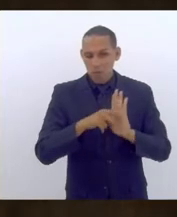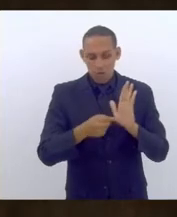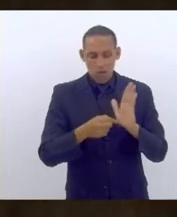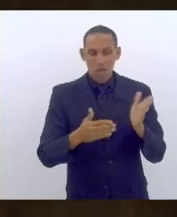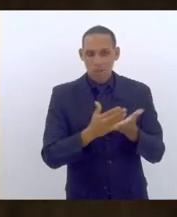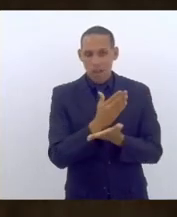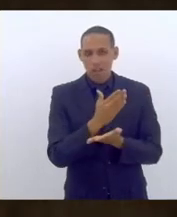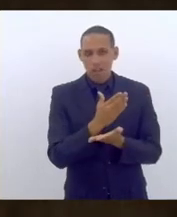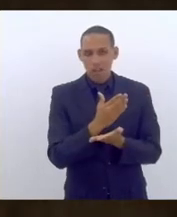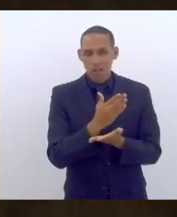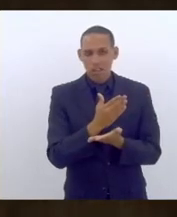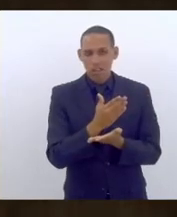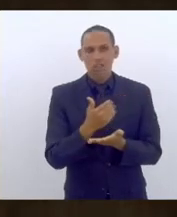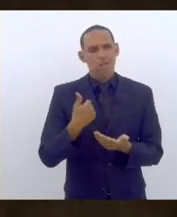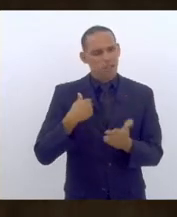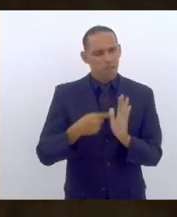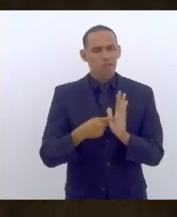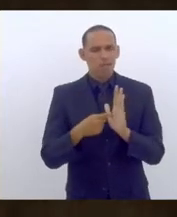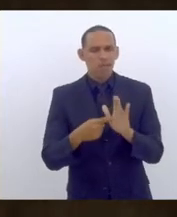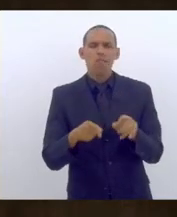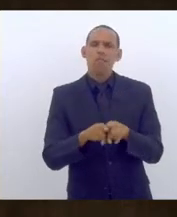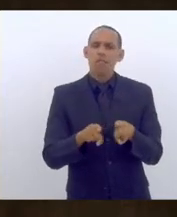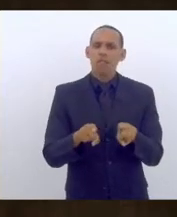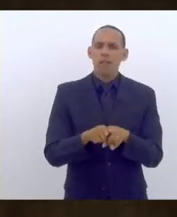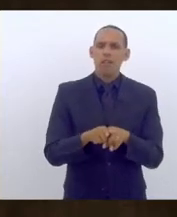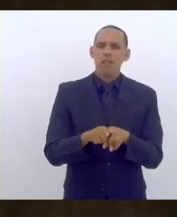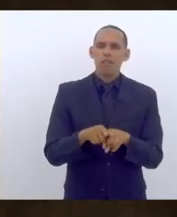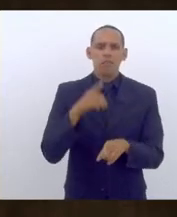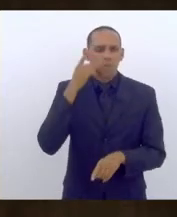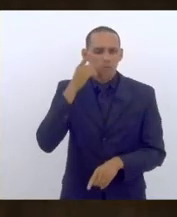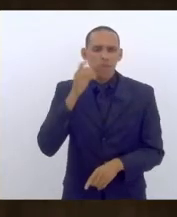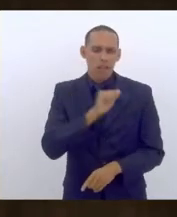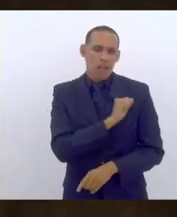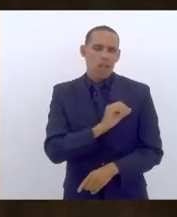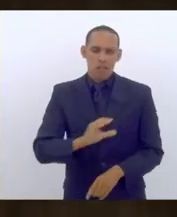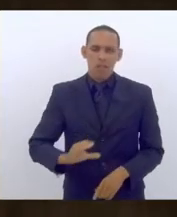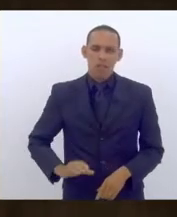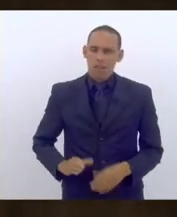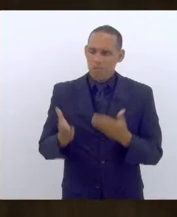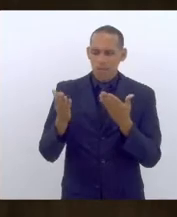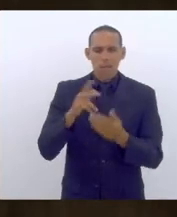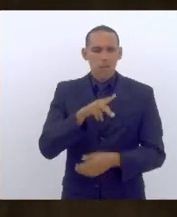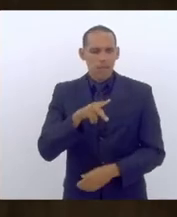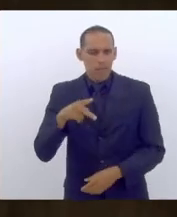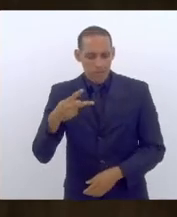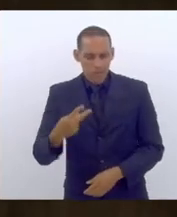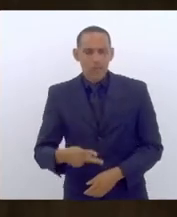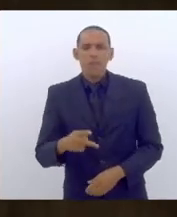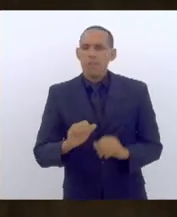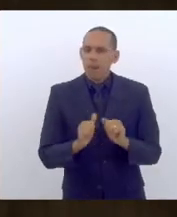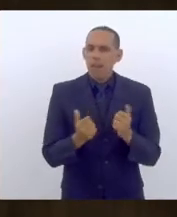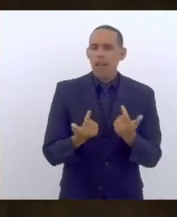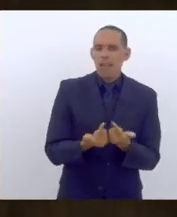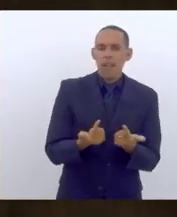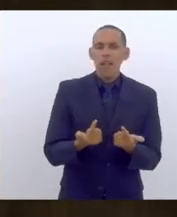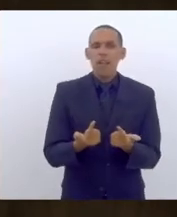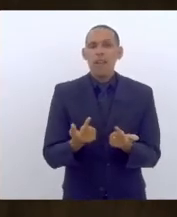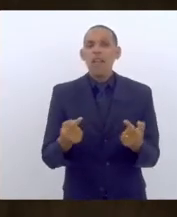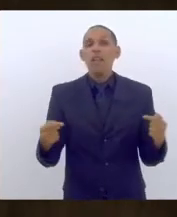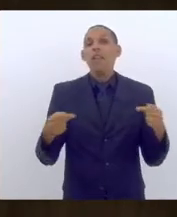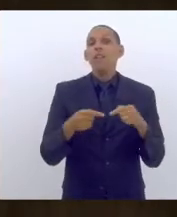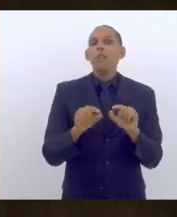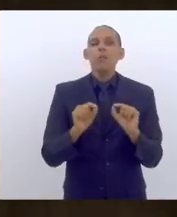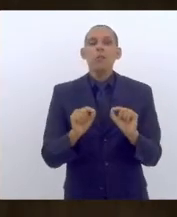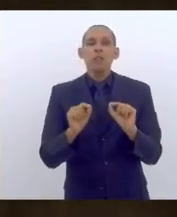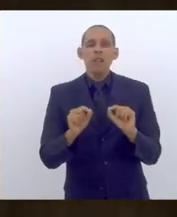apresentado tanto por mim Eh como pelo Deputado André Ceciliano Presidente desta casa uai no sentido de querer